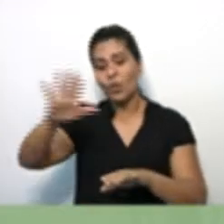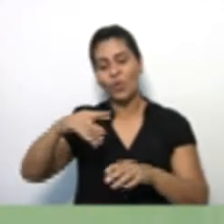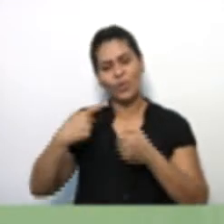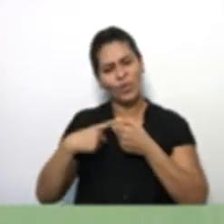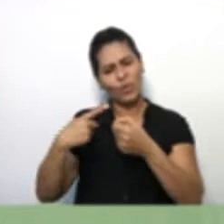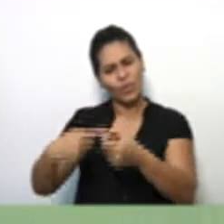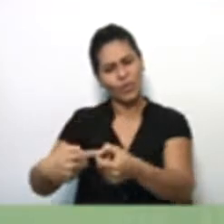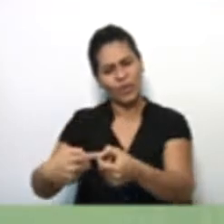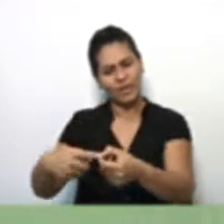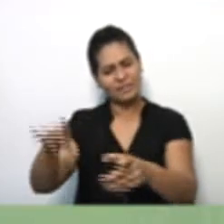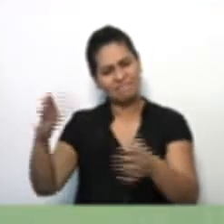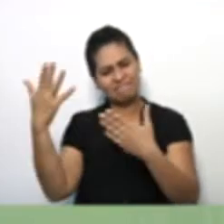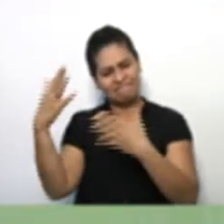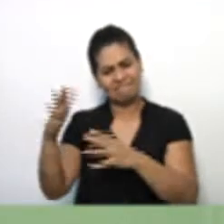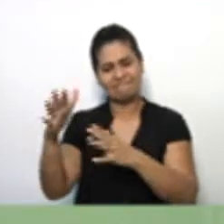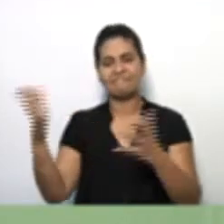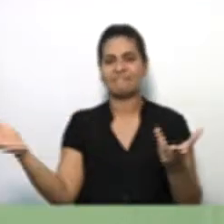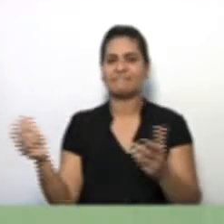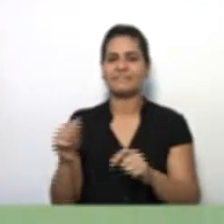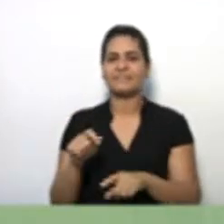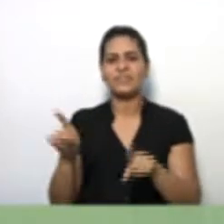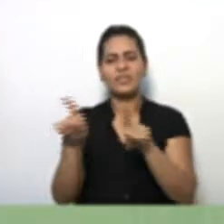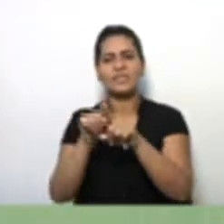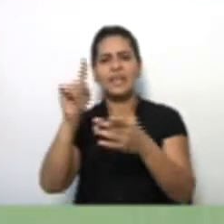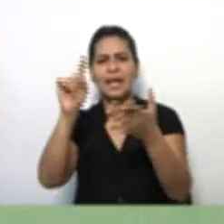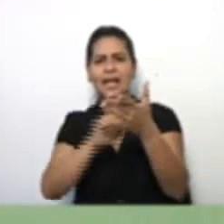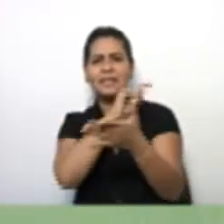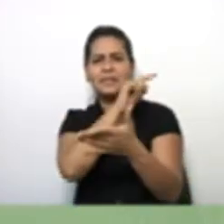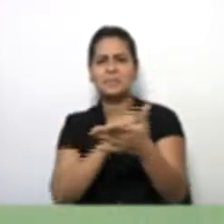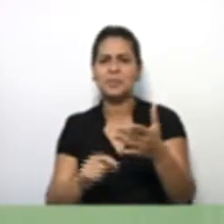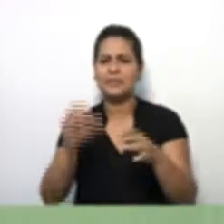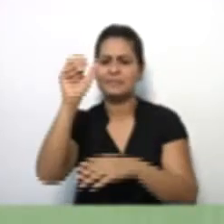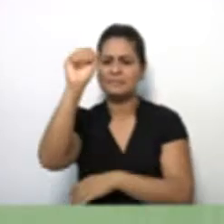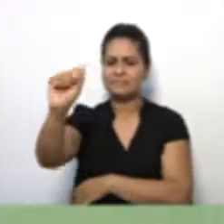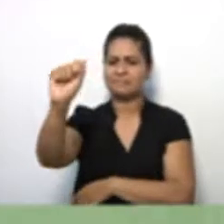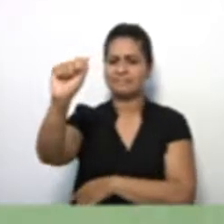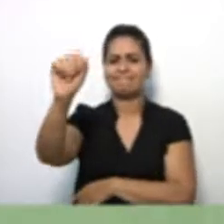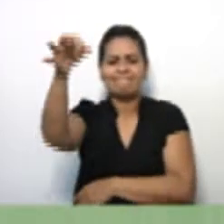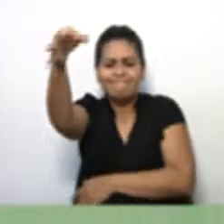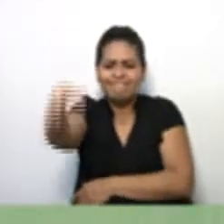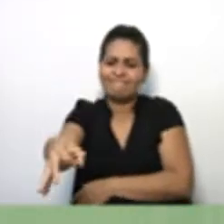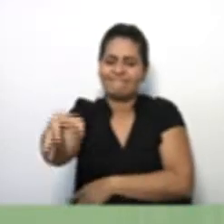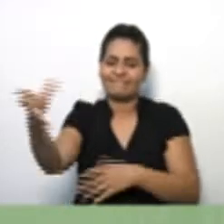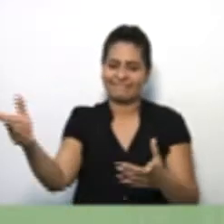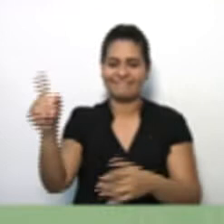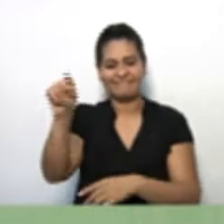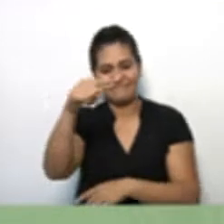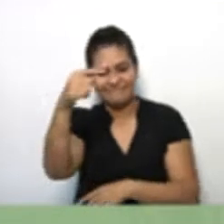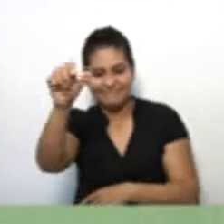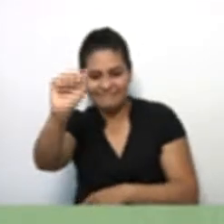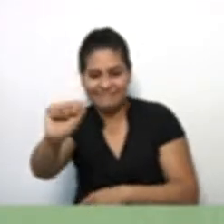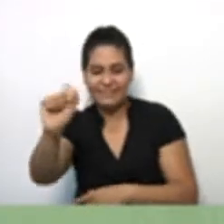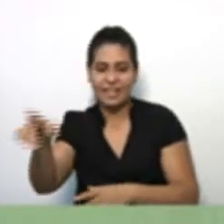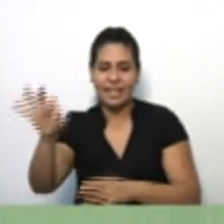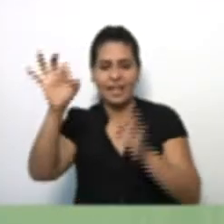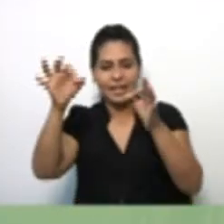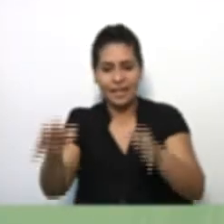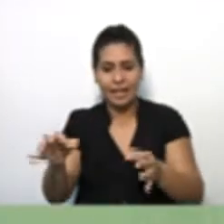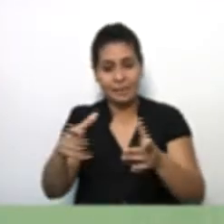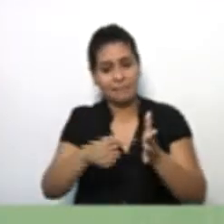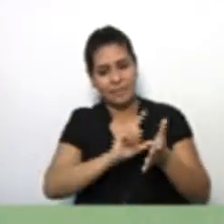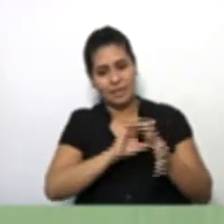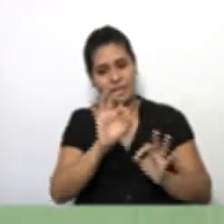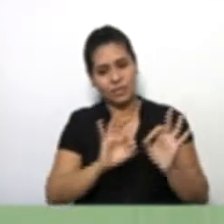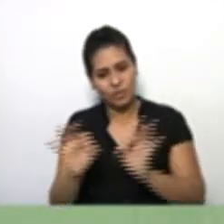né? Meus parabéns, você que marcou a letra A aí, ó, você acertou a alternativa. Planejar, determinar